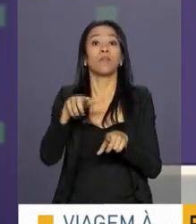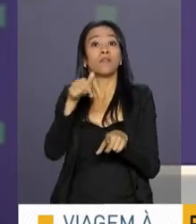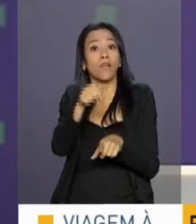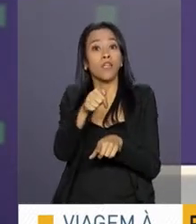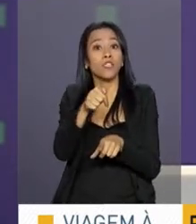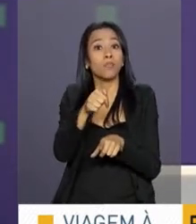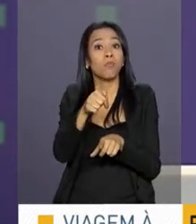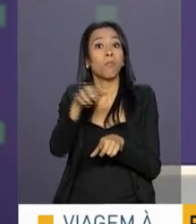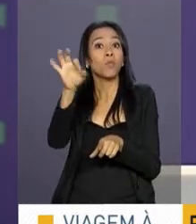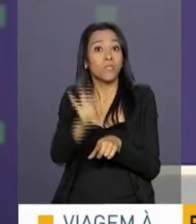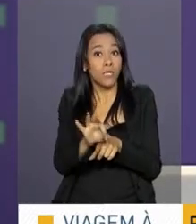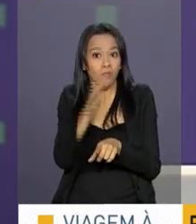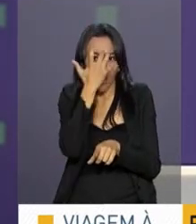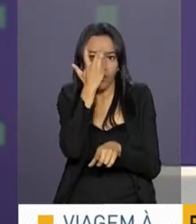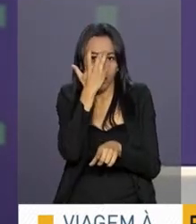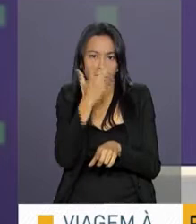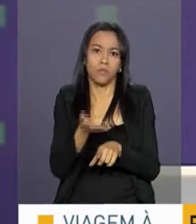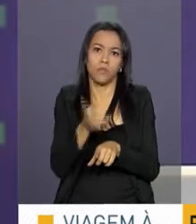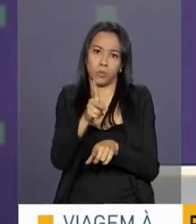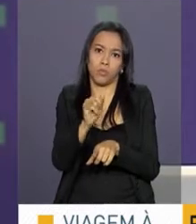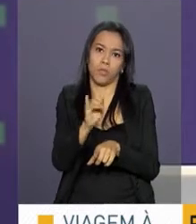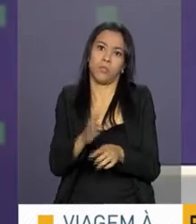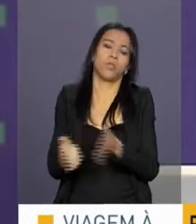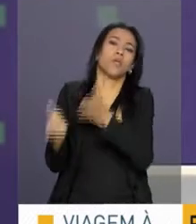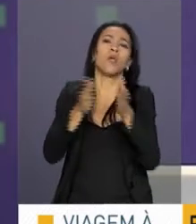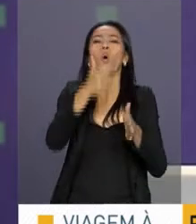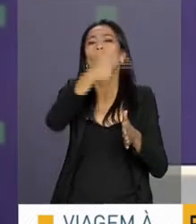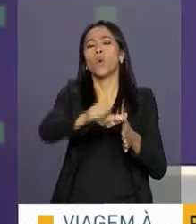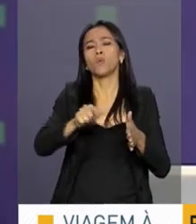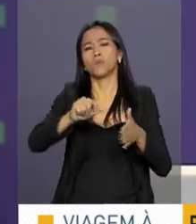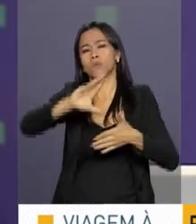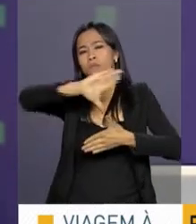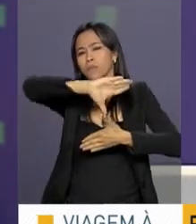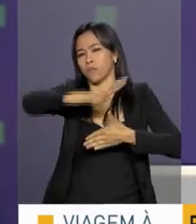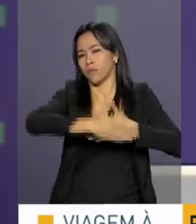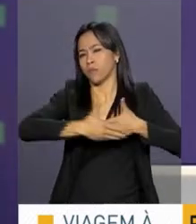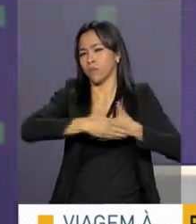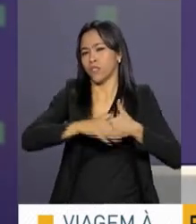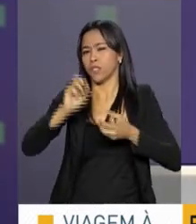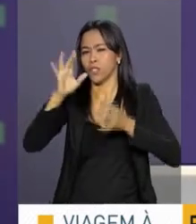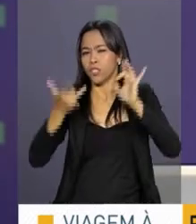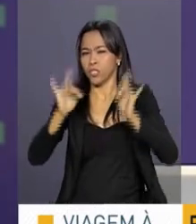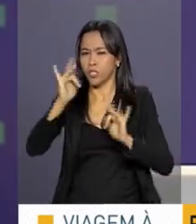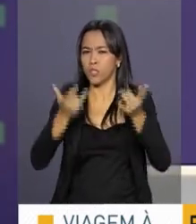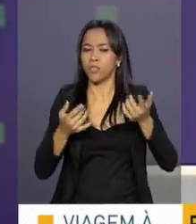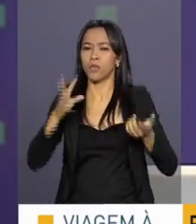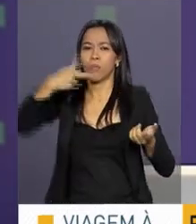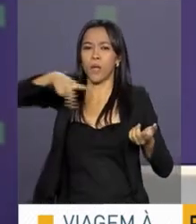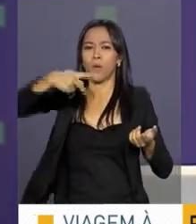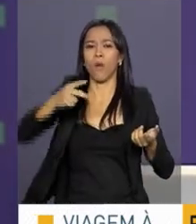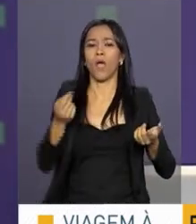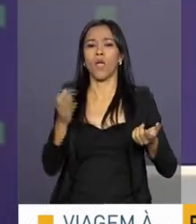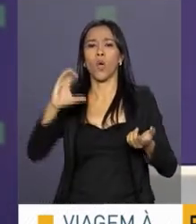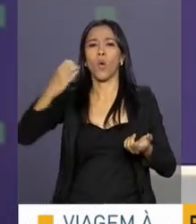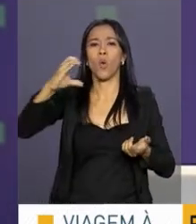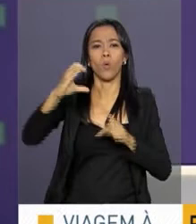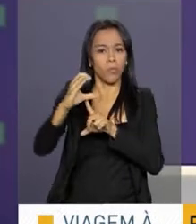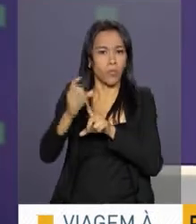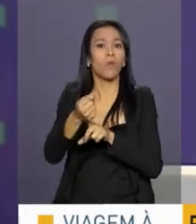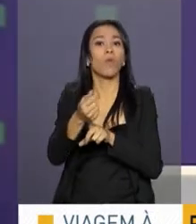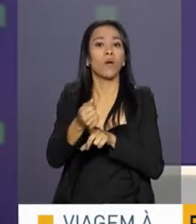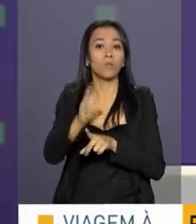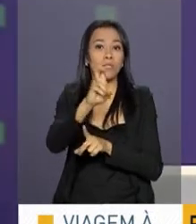infraestrutura. Países, né, da América do Sul, vizinhos nossos, como o Chile, a Colômbia, o Paraguai, né, estão aplicando em torno